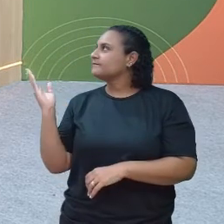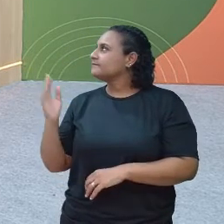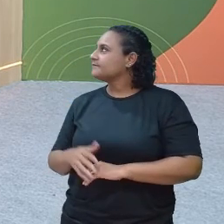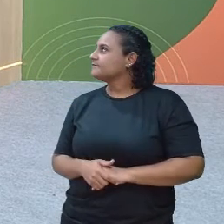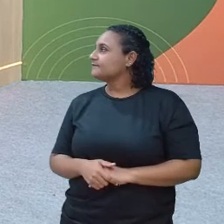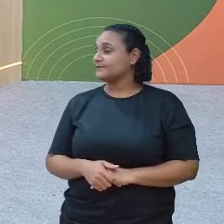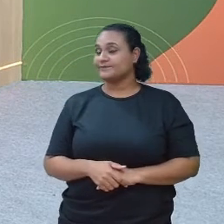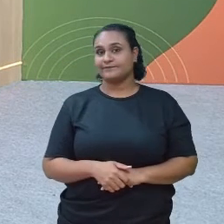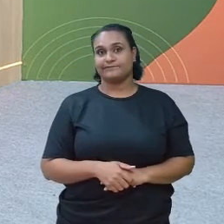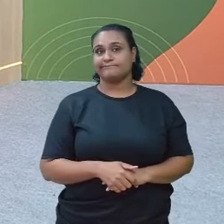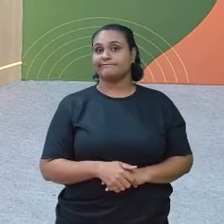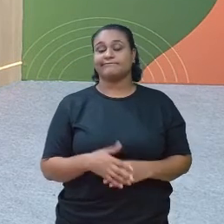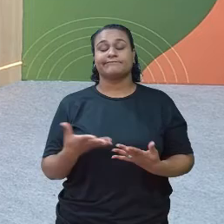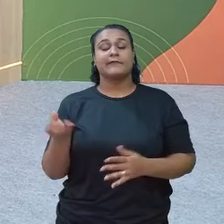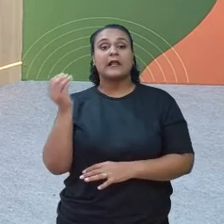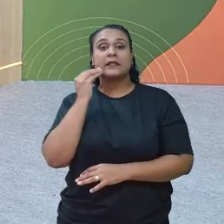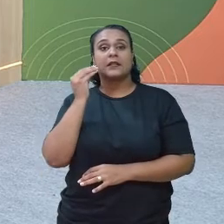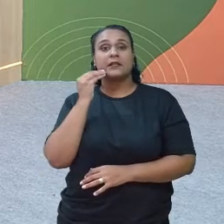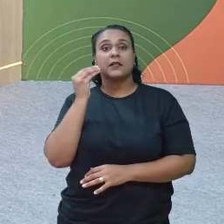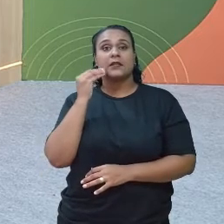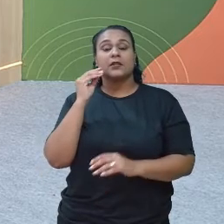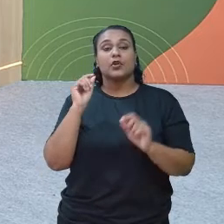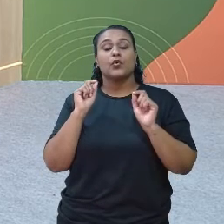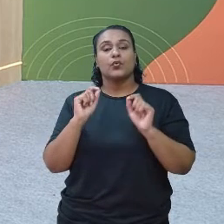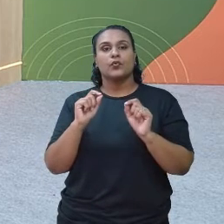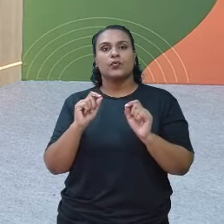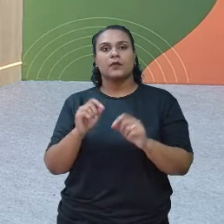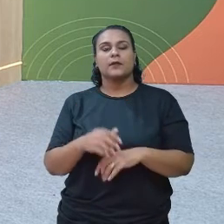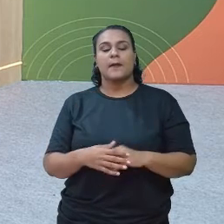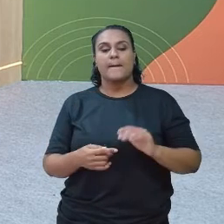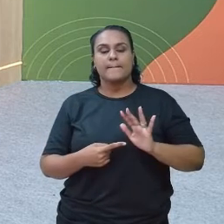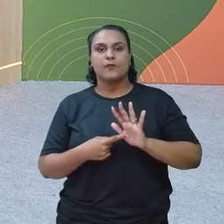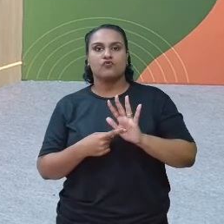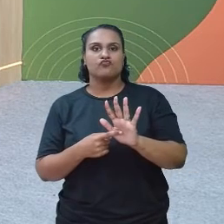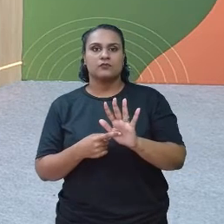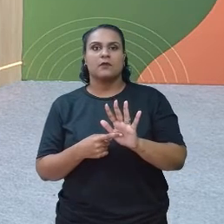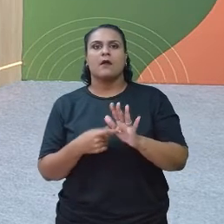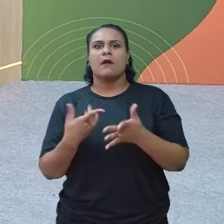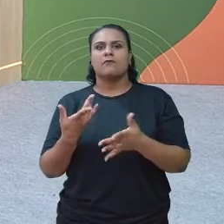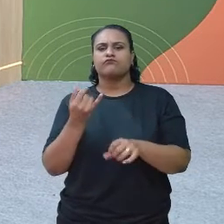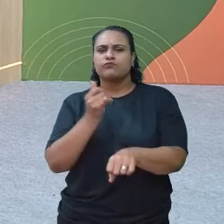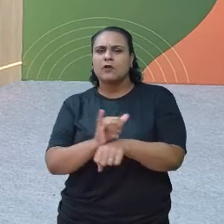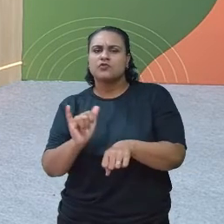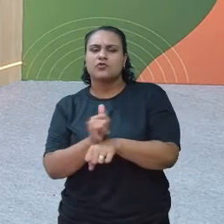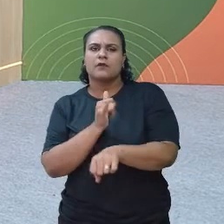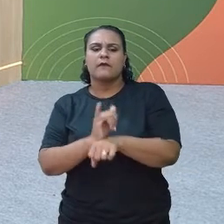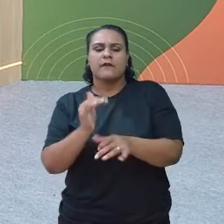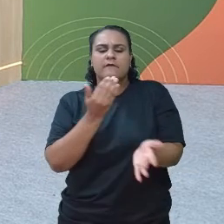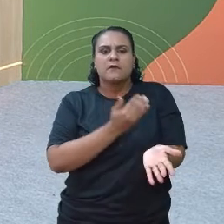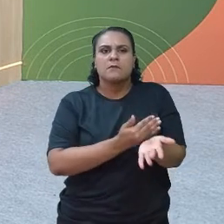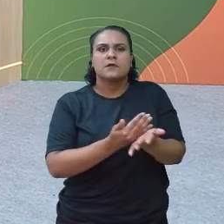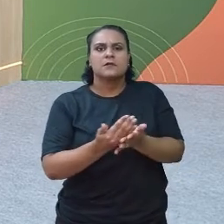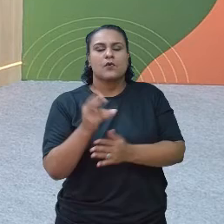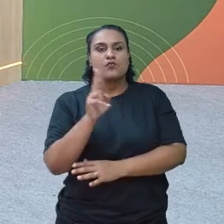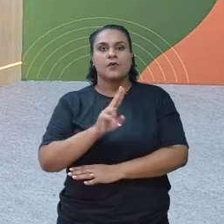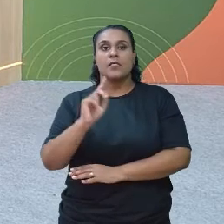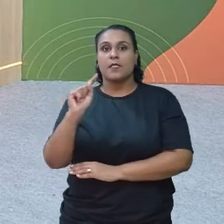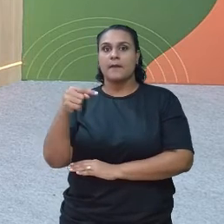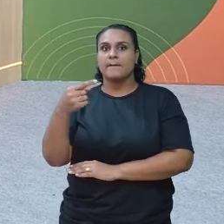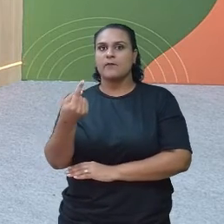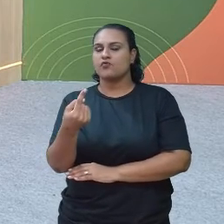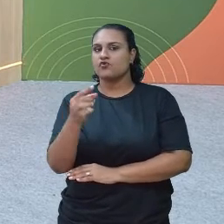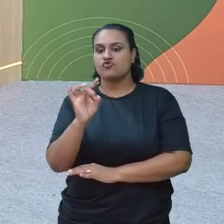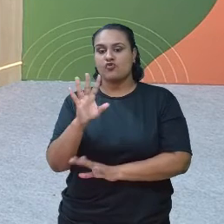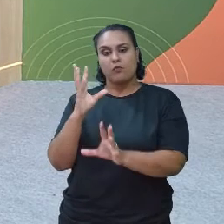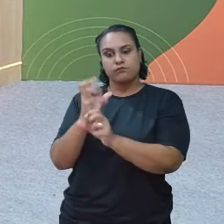tá certo? O que a gente está tentando fazer nessa aula é mostrar que uma técnica que você vai começar a usar depois, simplesmente fazendo